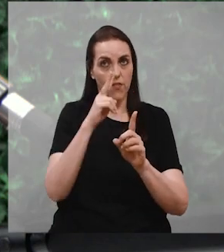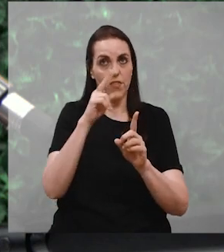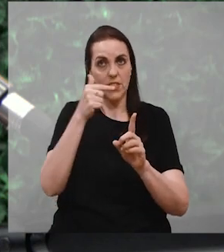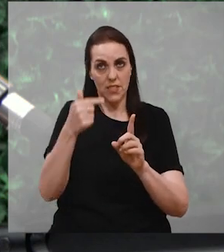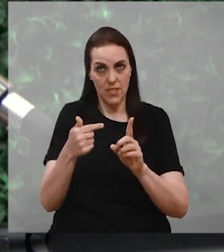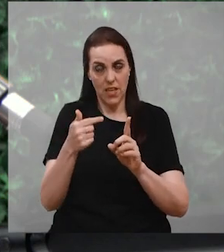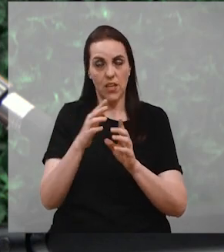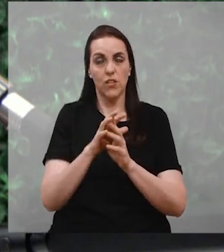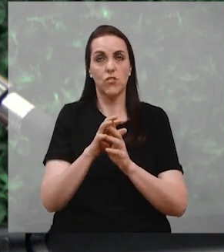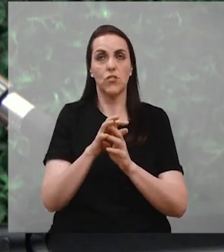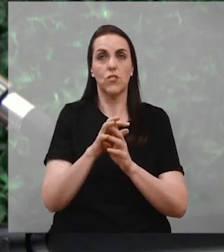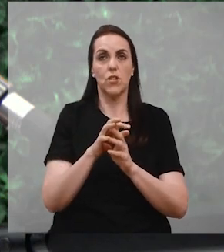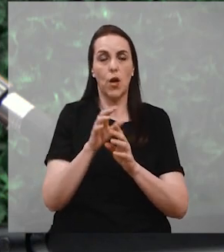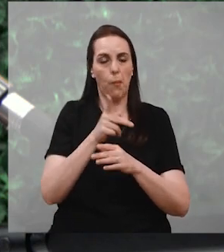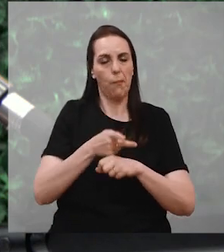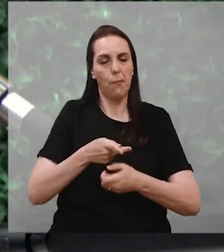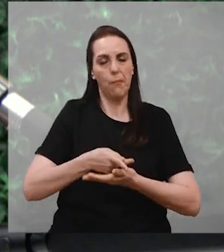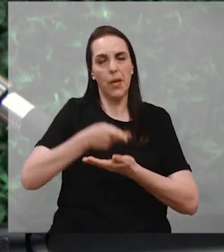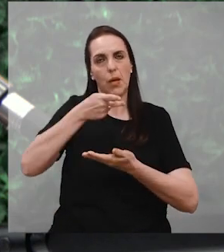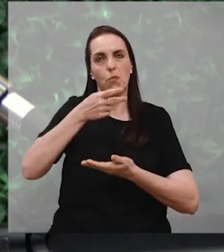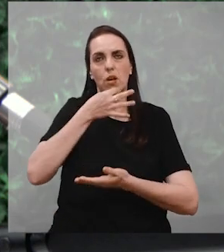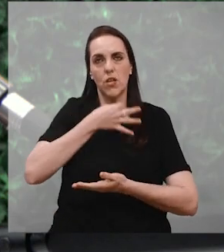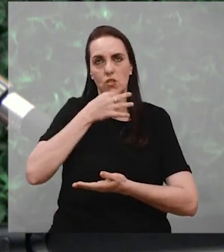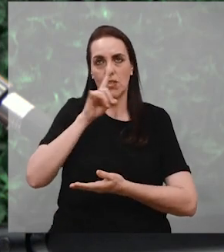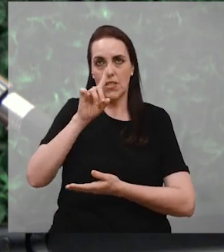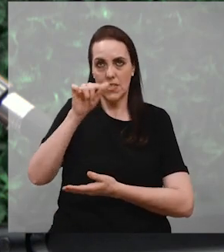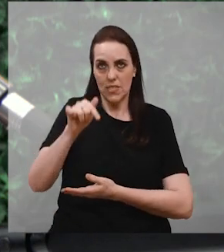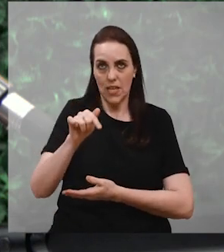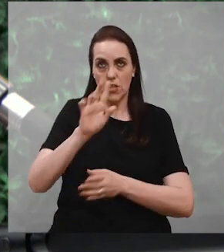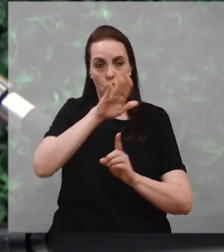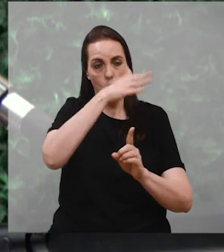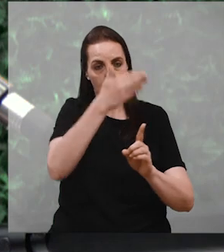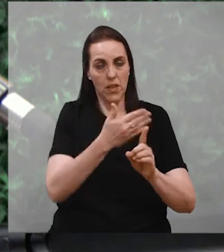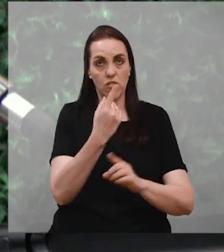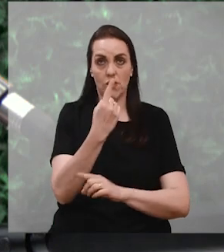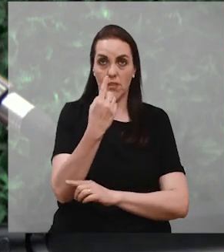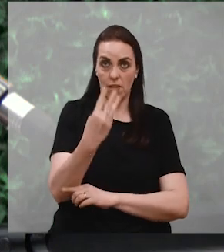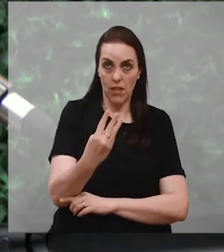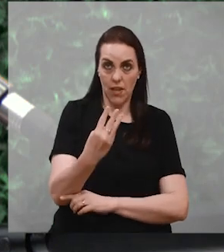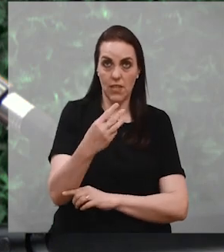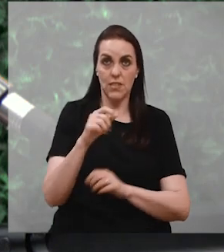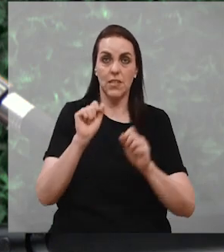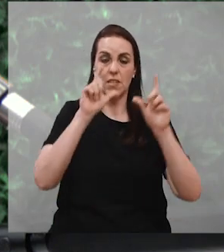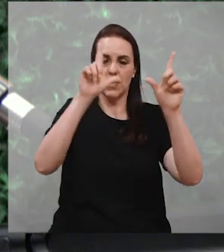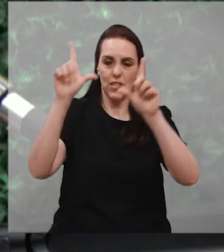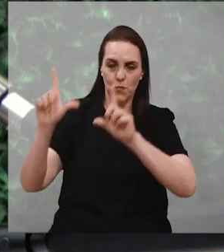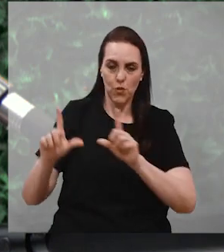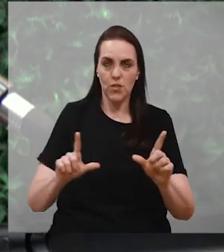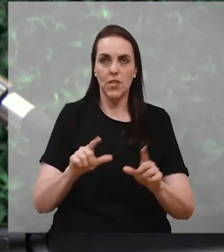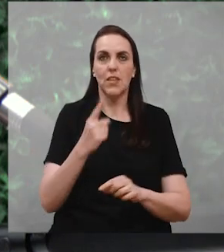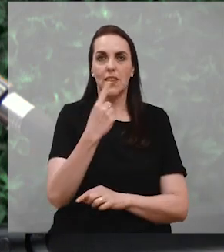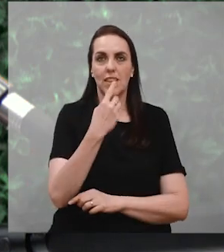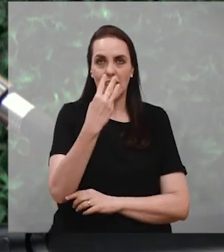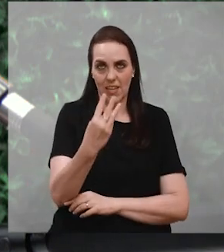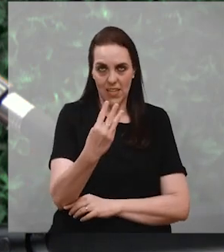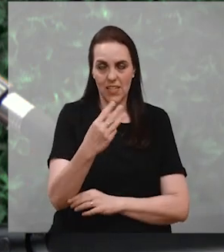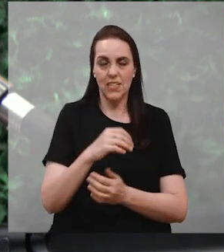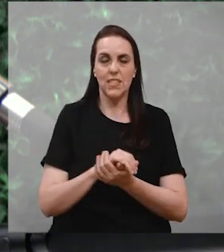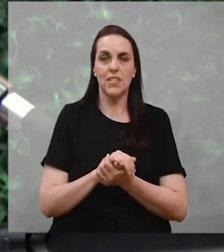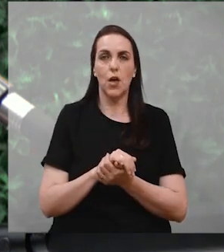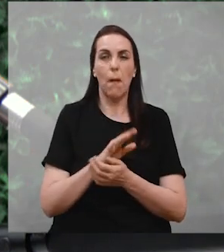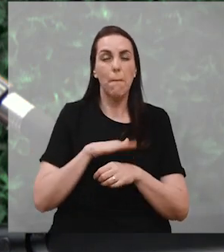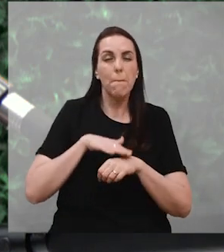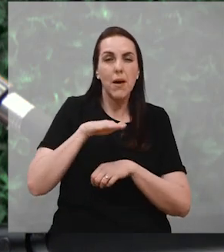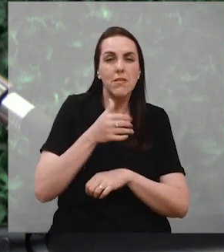solenes, 27 solenes, Prêmio Caxias 17, homenagens 13, exposições aqui na casa